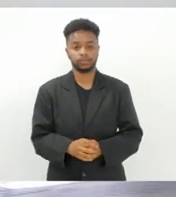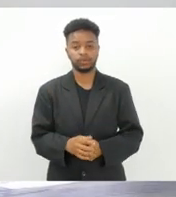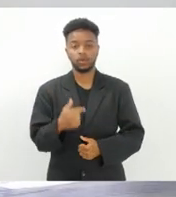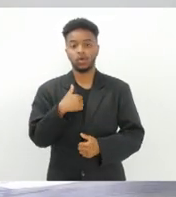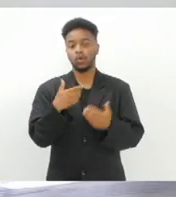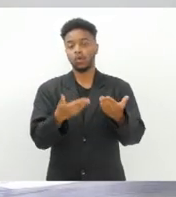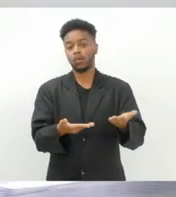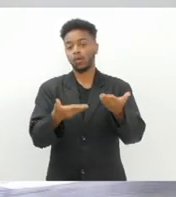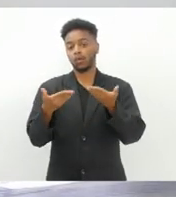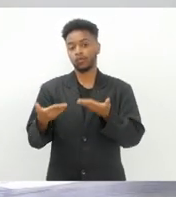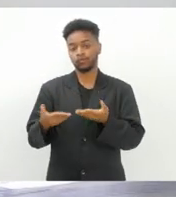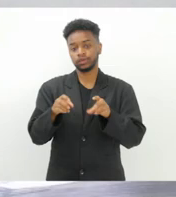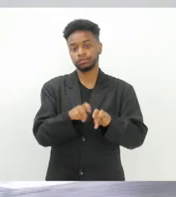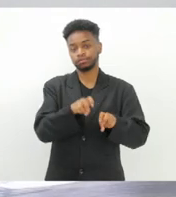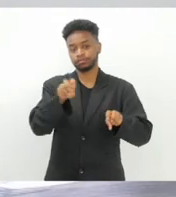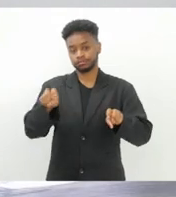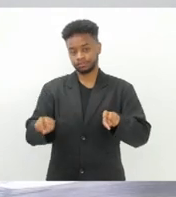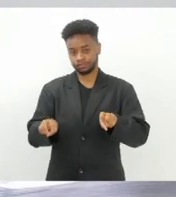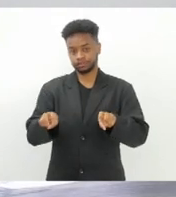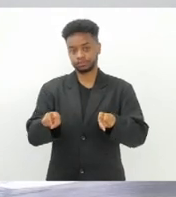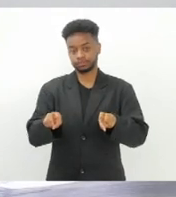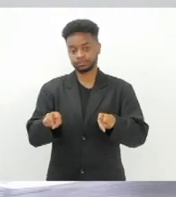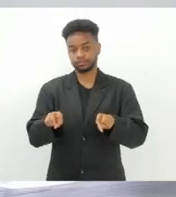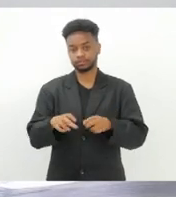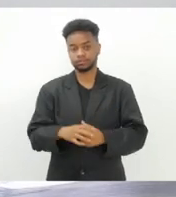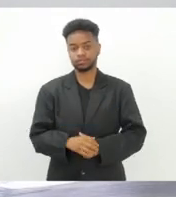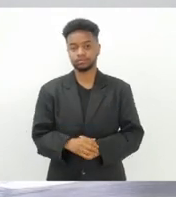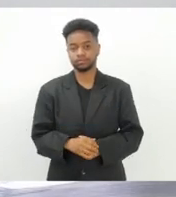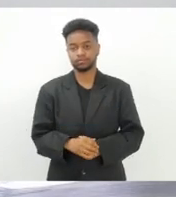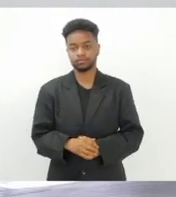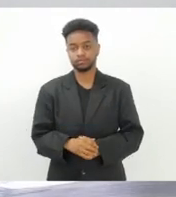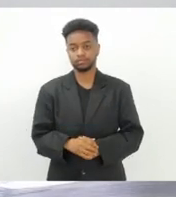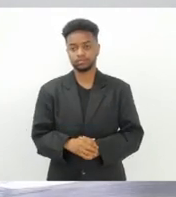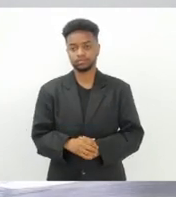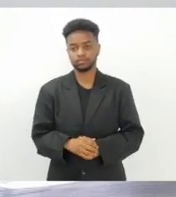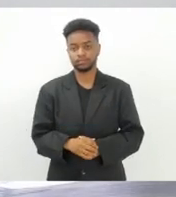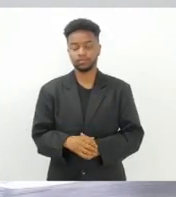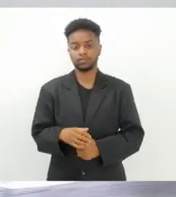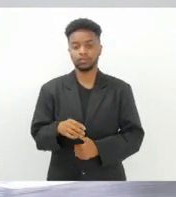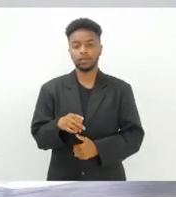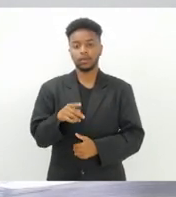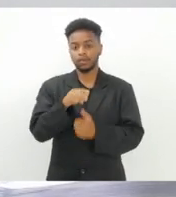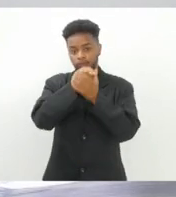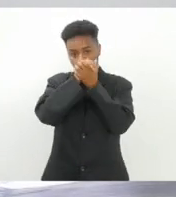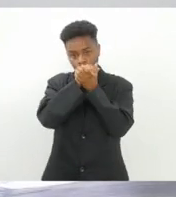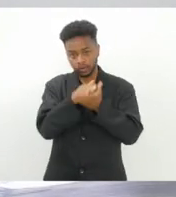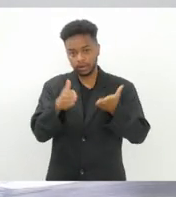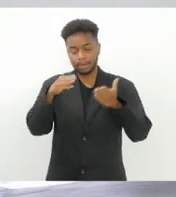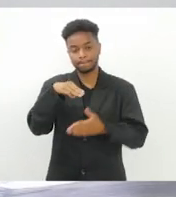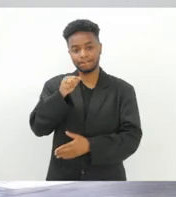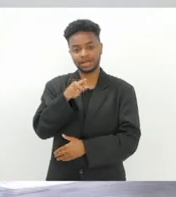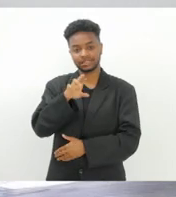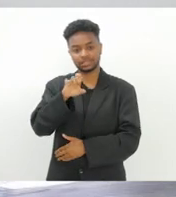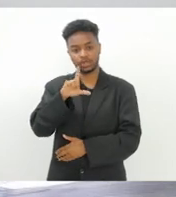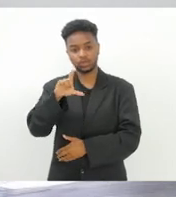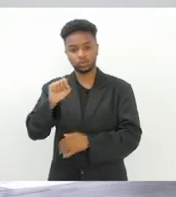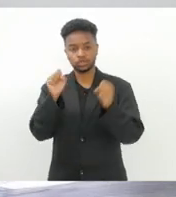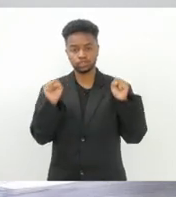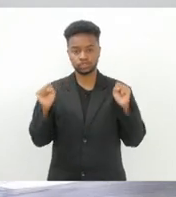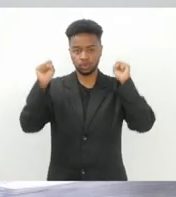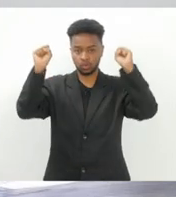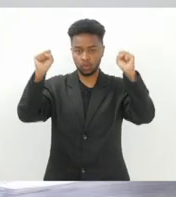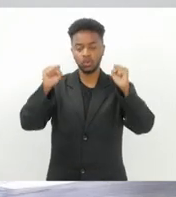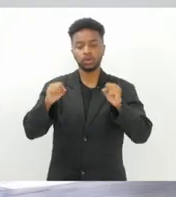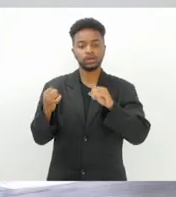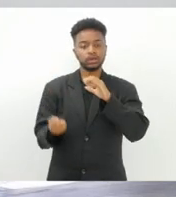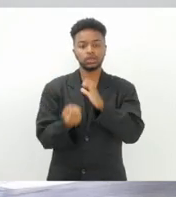convido para formar a mesa Pai Marcelo Xangô, presidente estadual do Instituto Carta Magna da